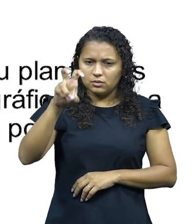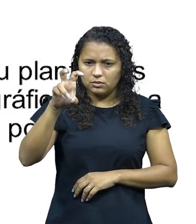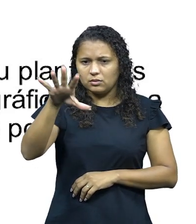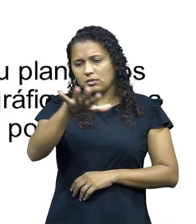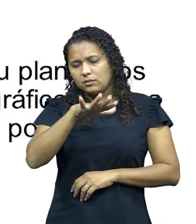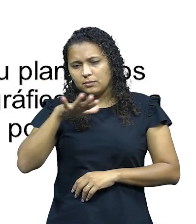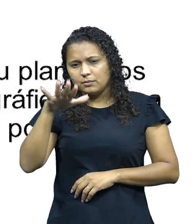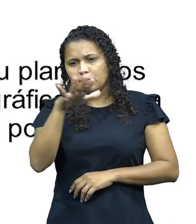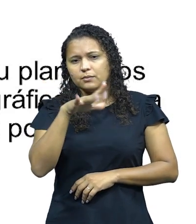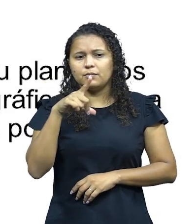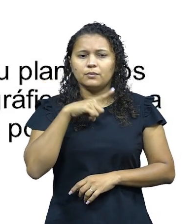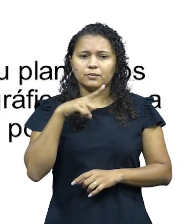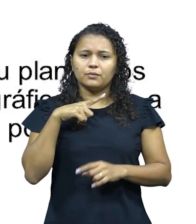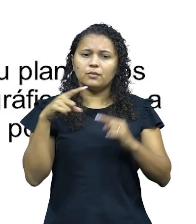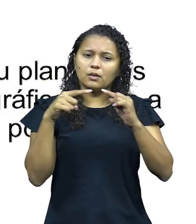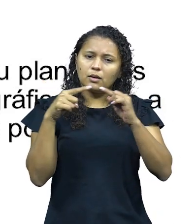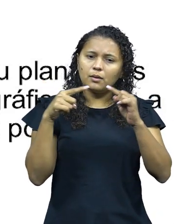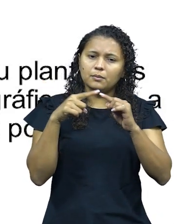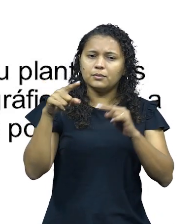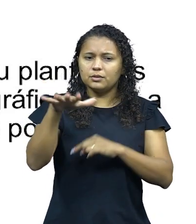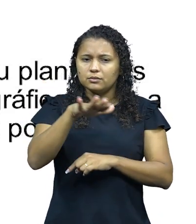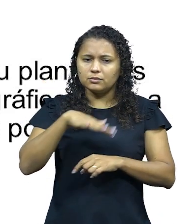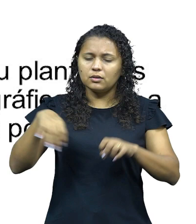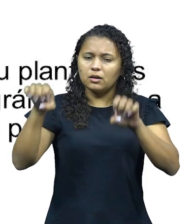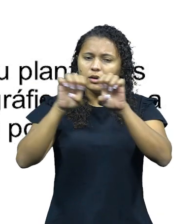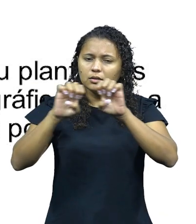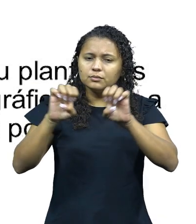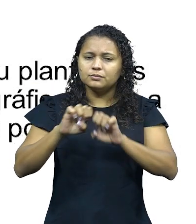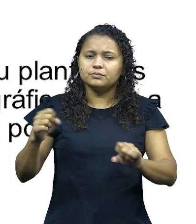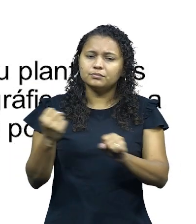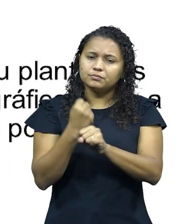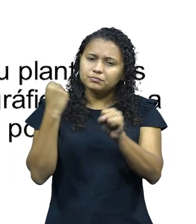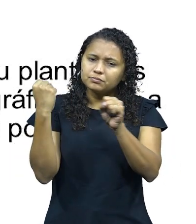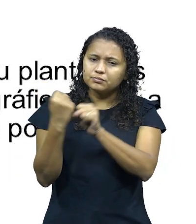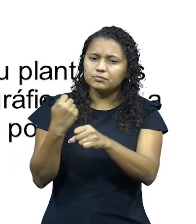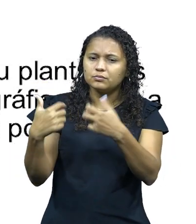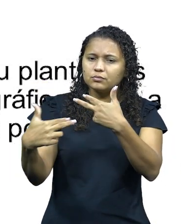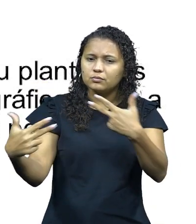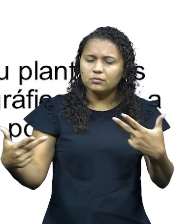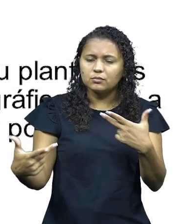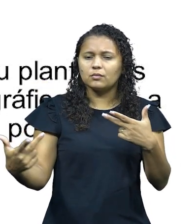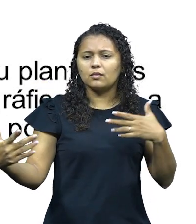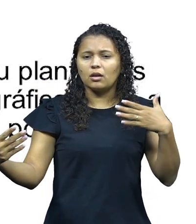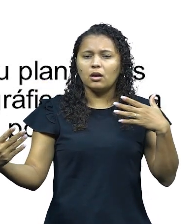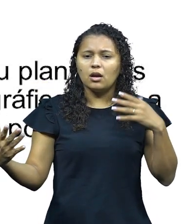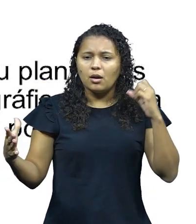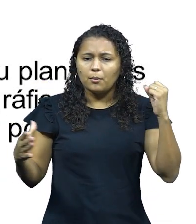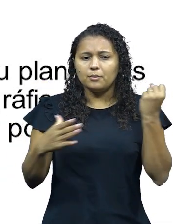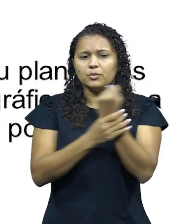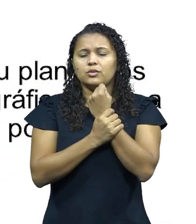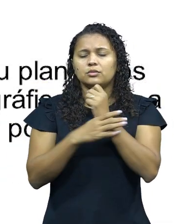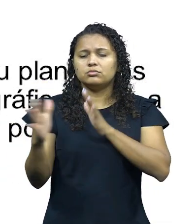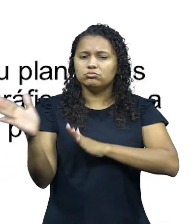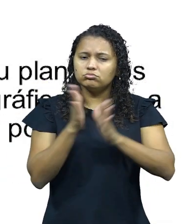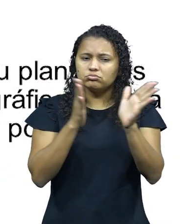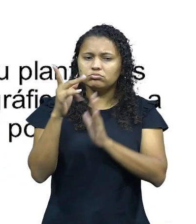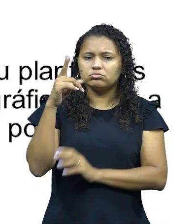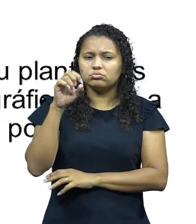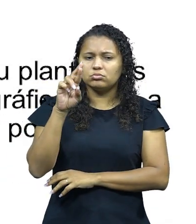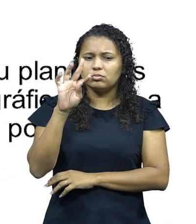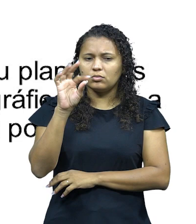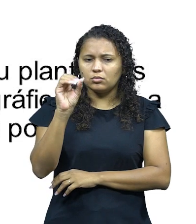portos organizados as instalações portuárias e a infraestrutura de proteção e acesso ao porto.